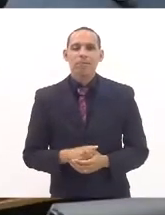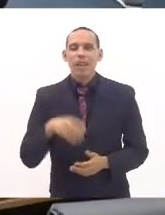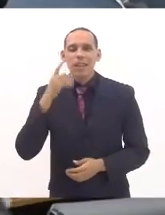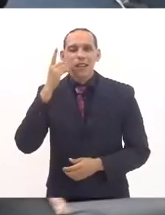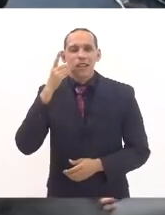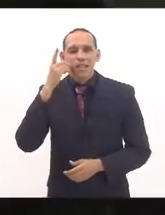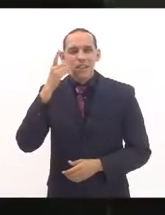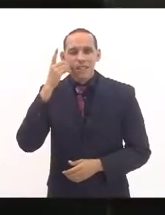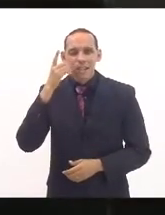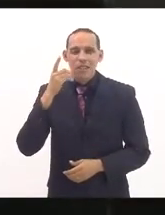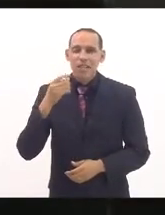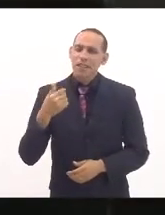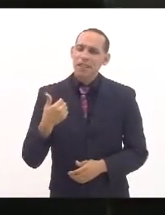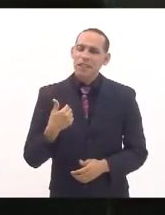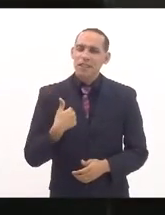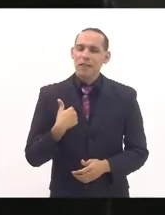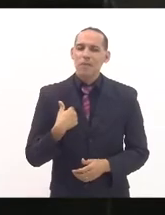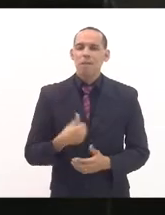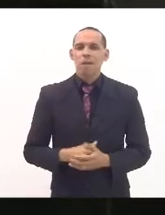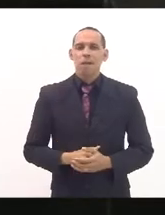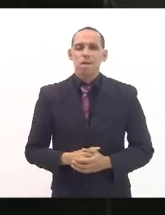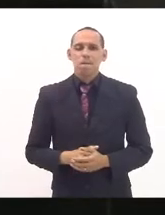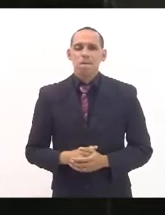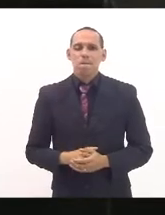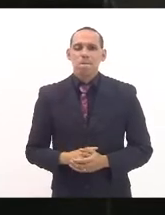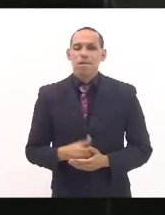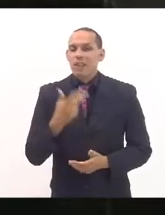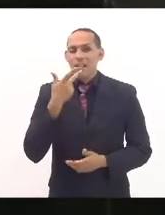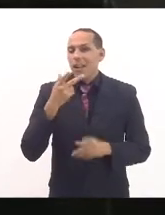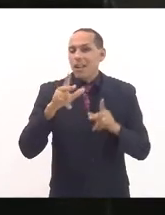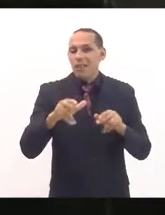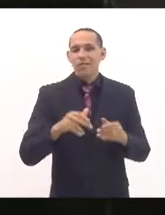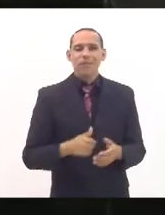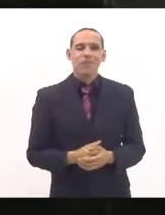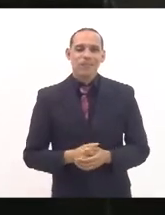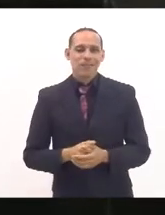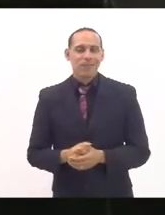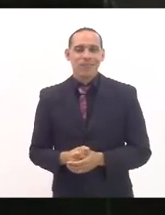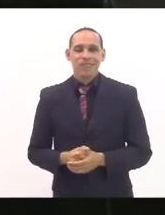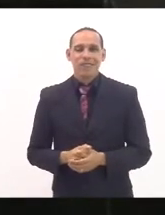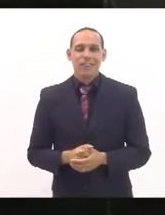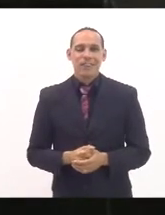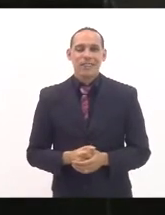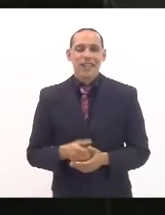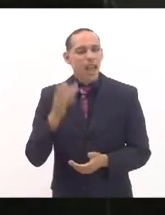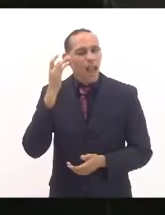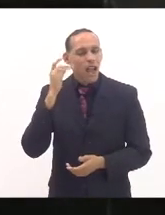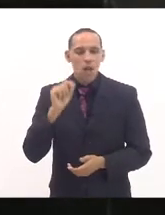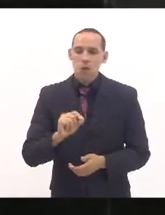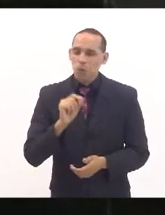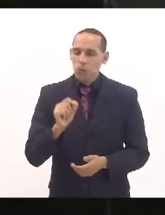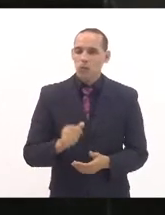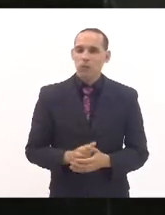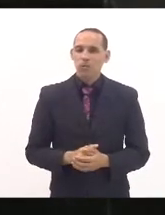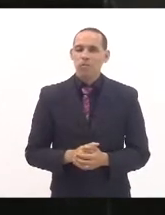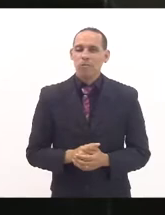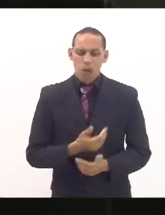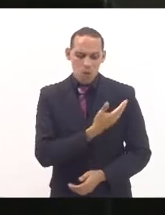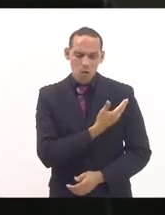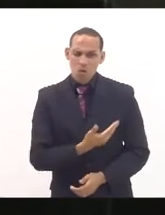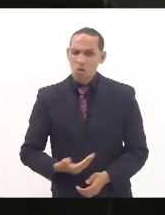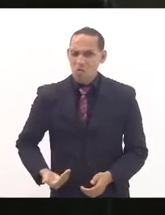Deputado, eu justamente ia falar sobre isso, porque eu acho que o